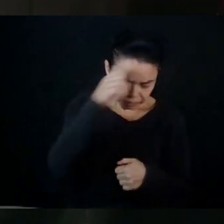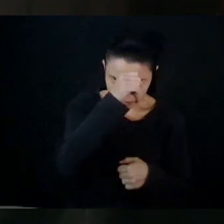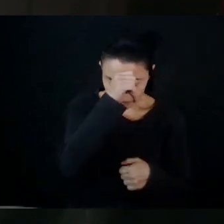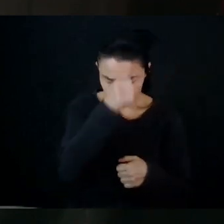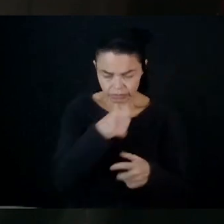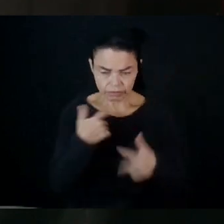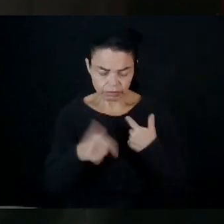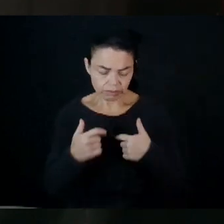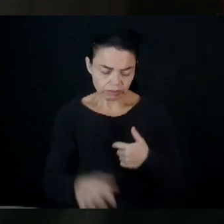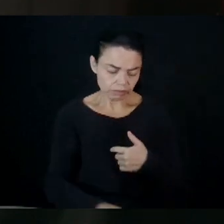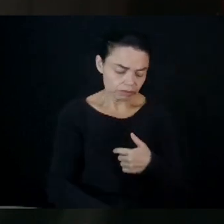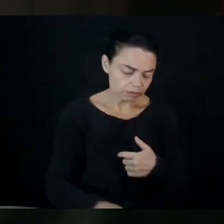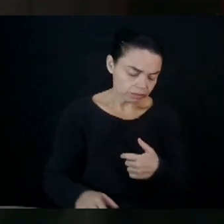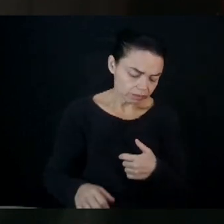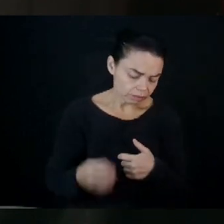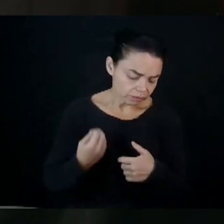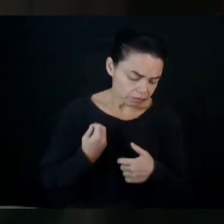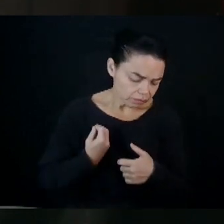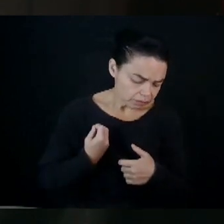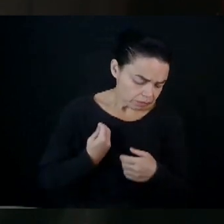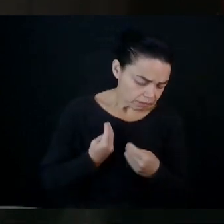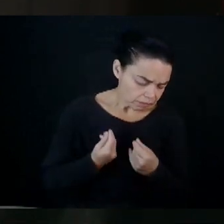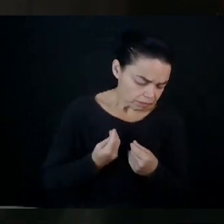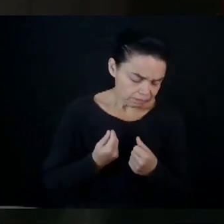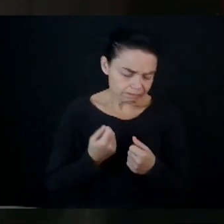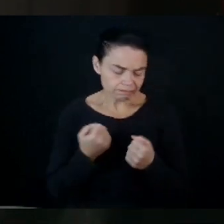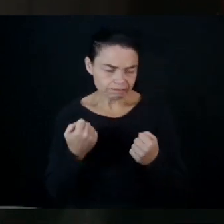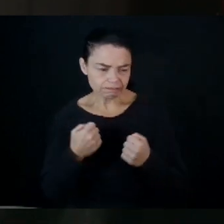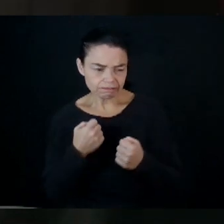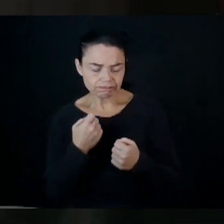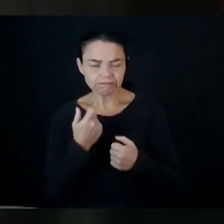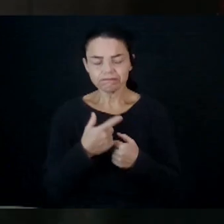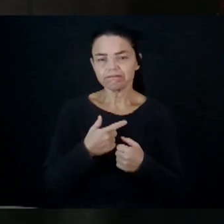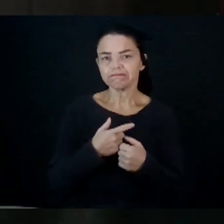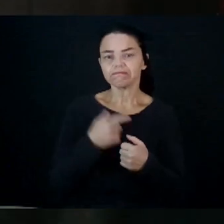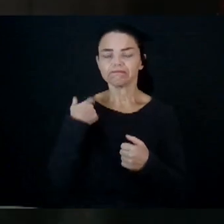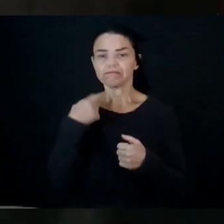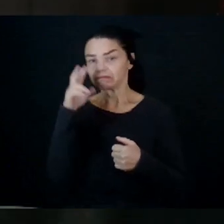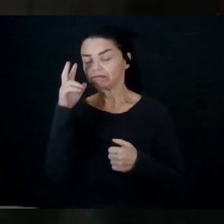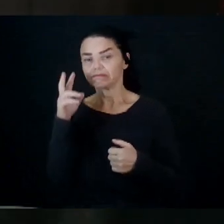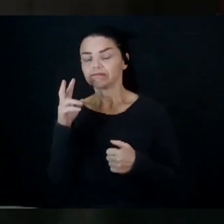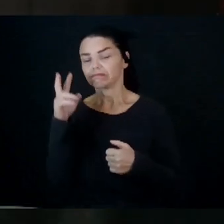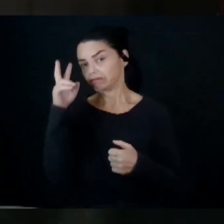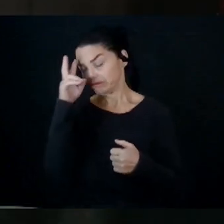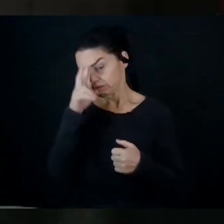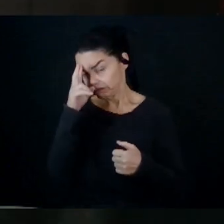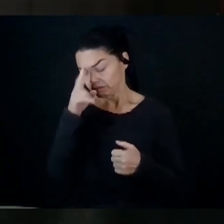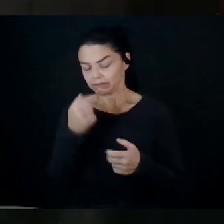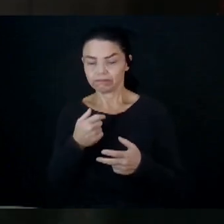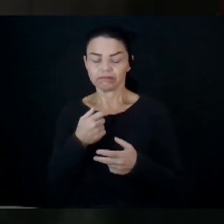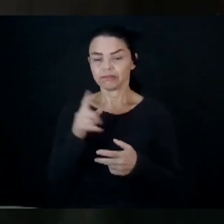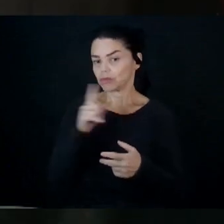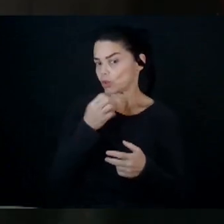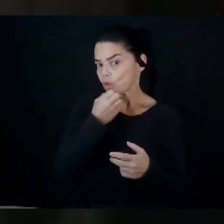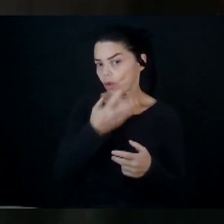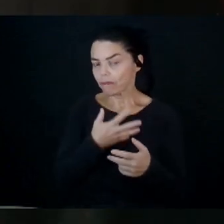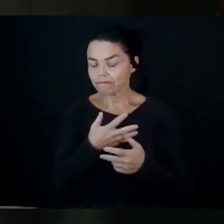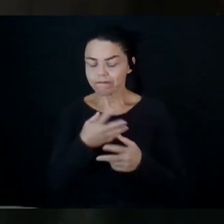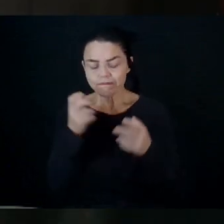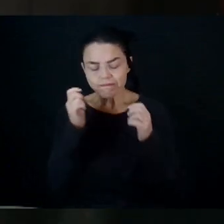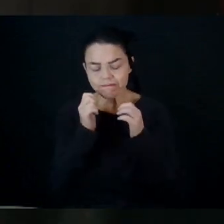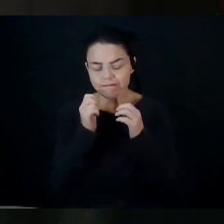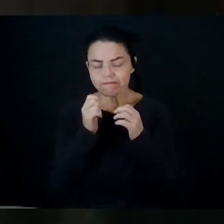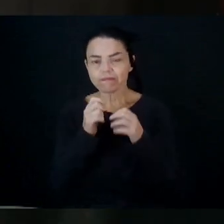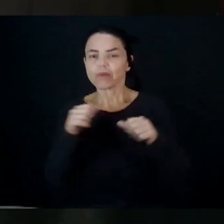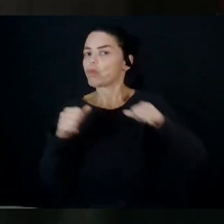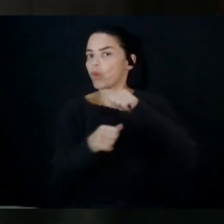nossas memórias, a gente pode, de repente, ativar uma memória que não foi tão boa, ressignificar ela e vamos embora